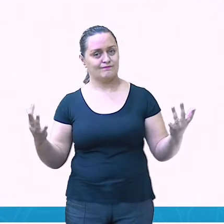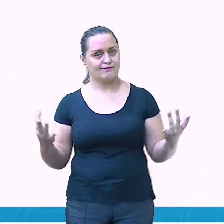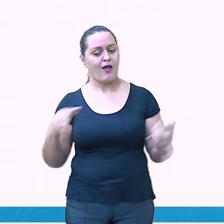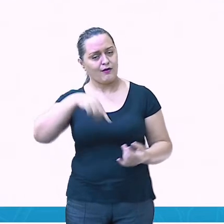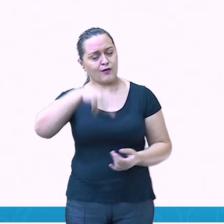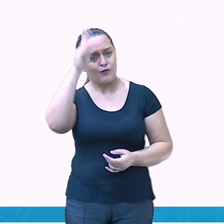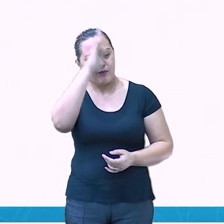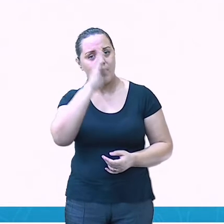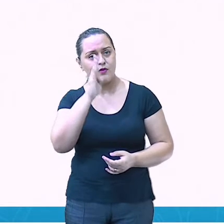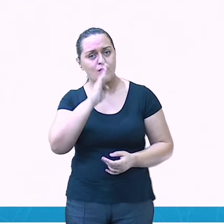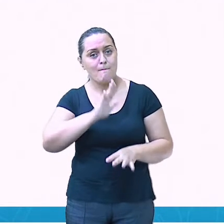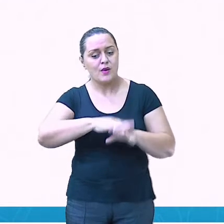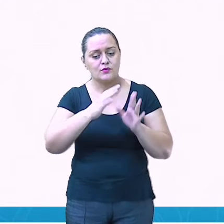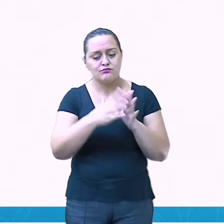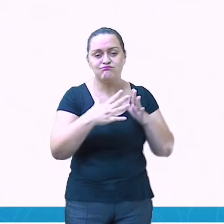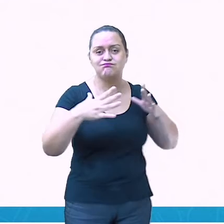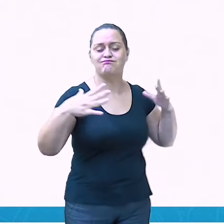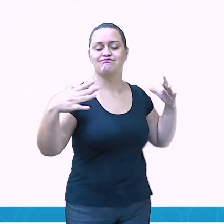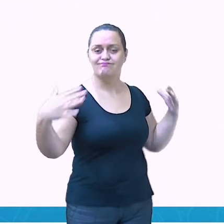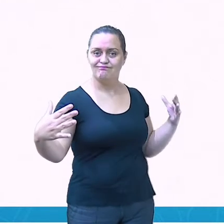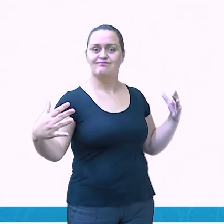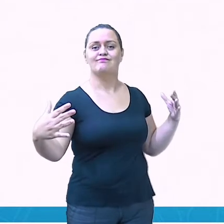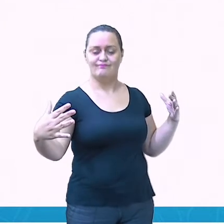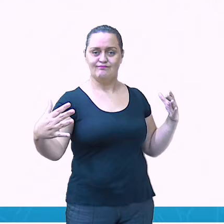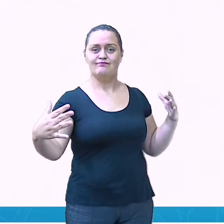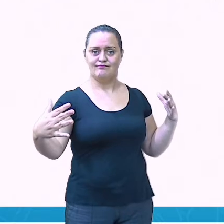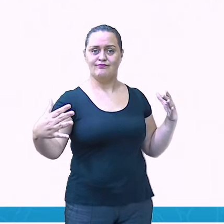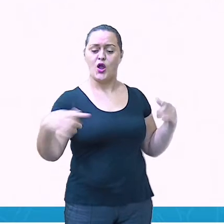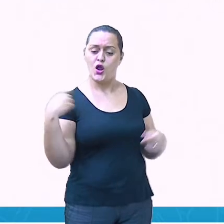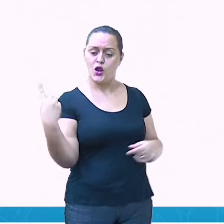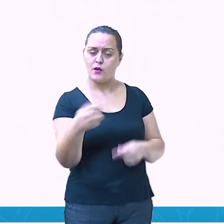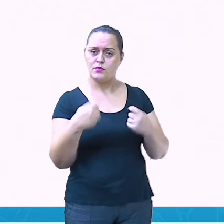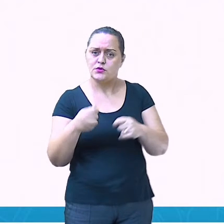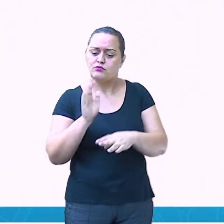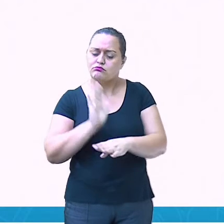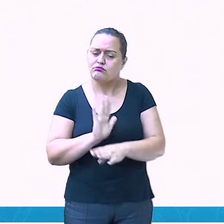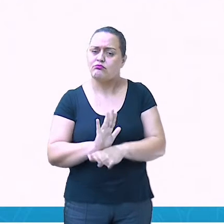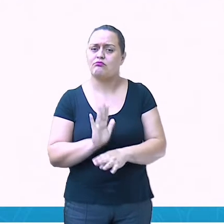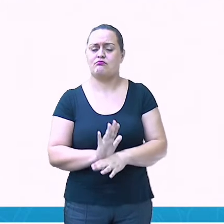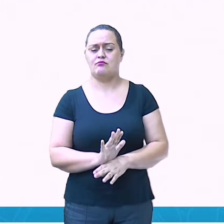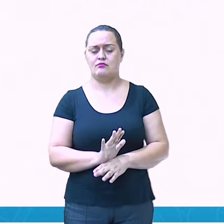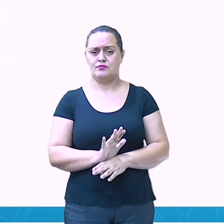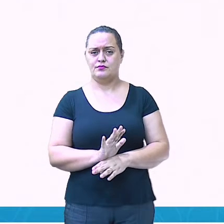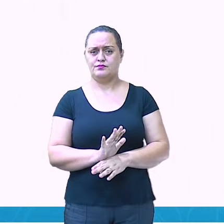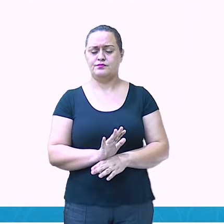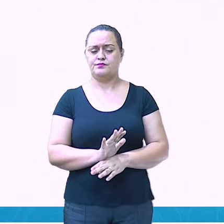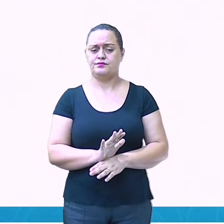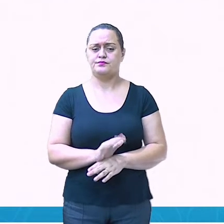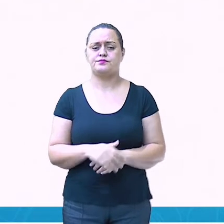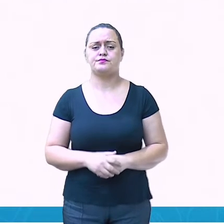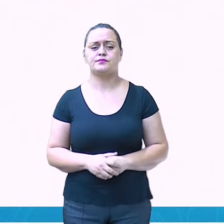Uma coisa que provoca bastante essa questão do desmatamento são as